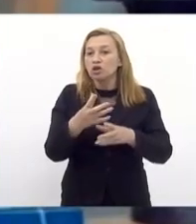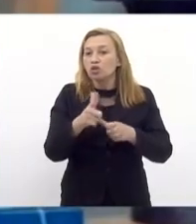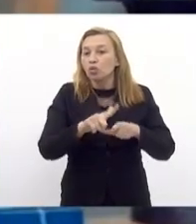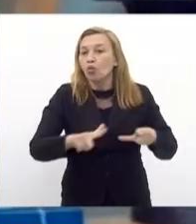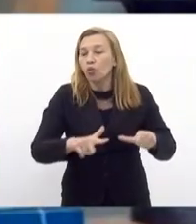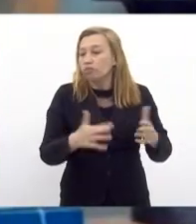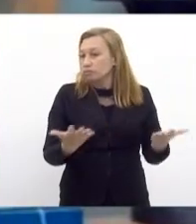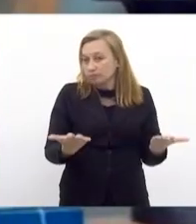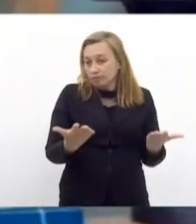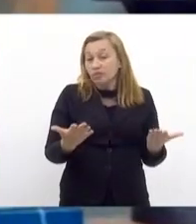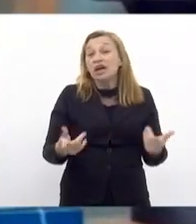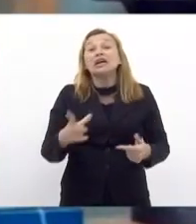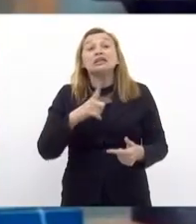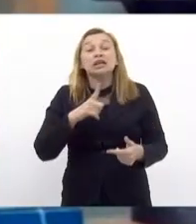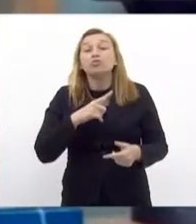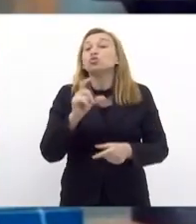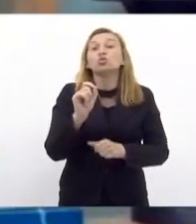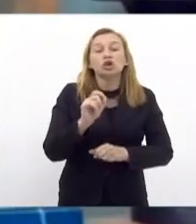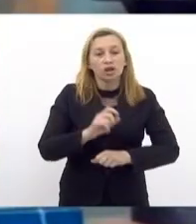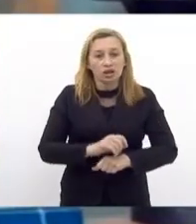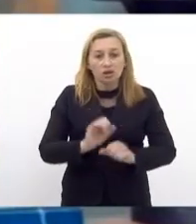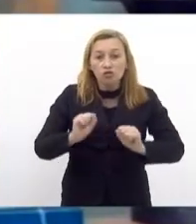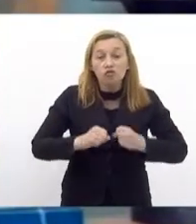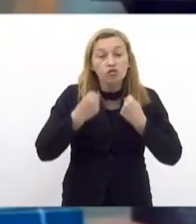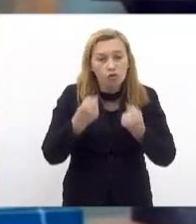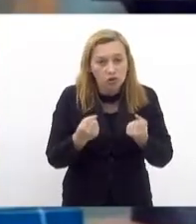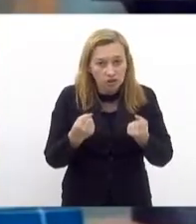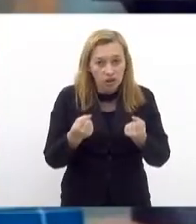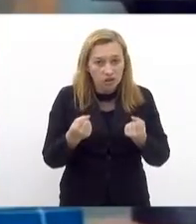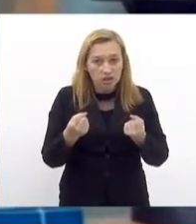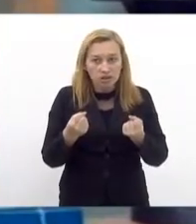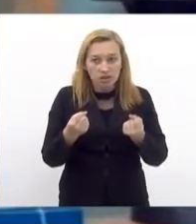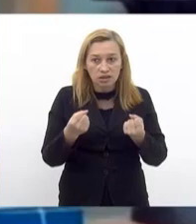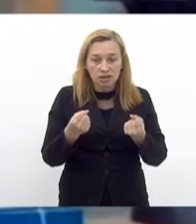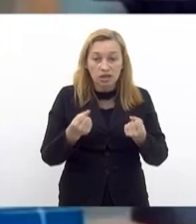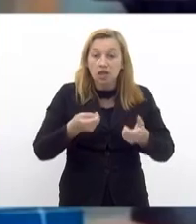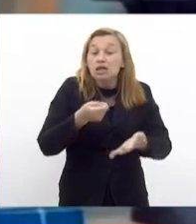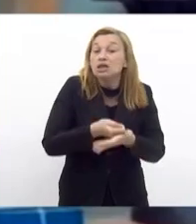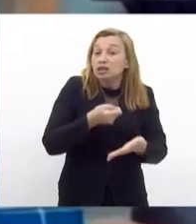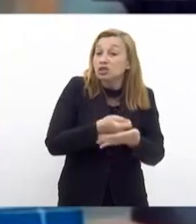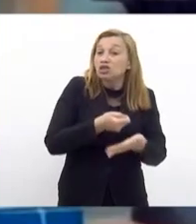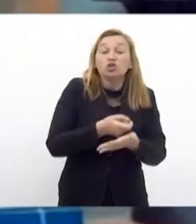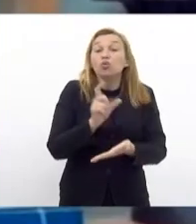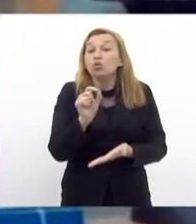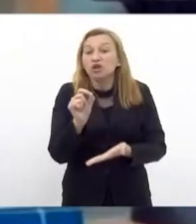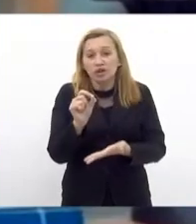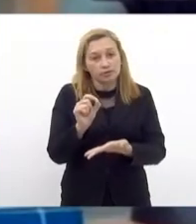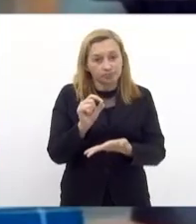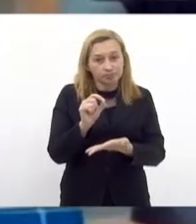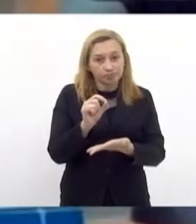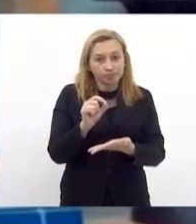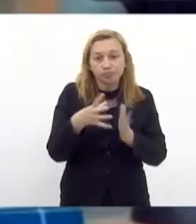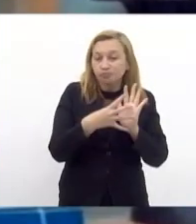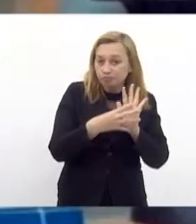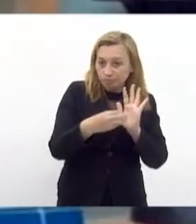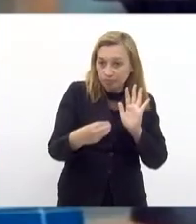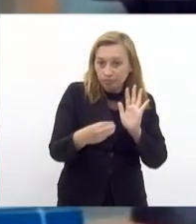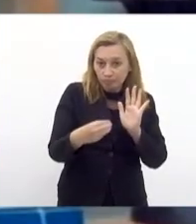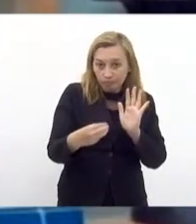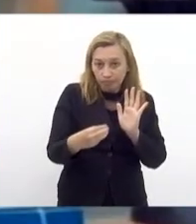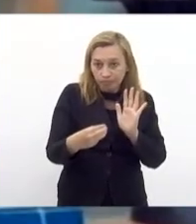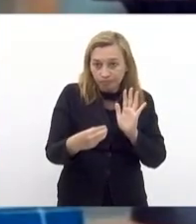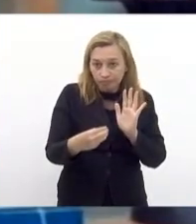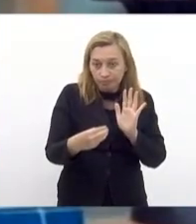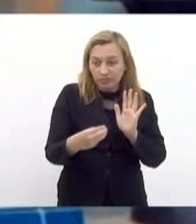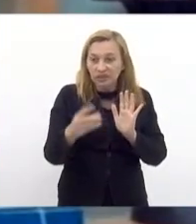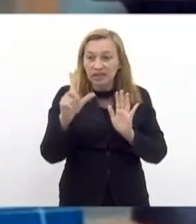Então, o que nós temos que fortalecer, bater e exigir é que esse modelo de licitação